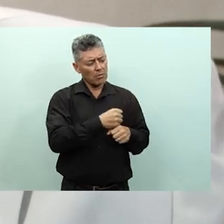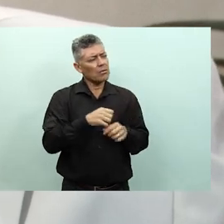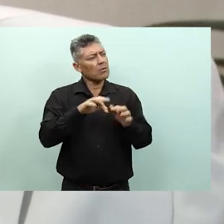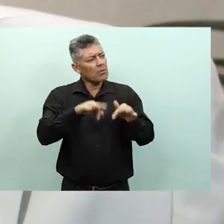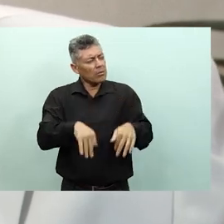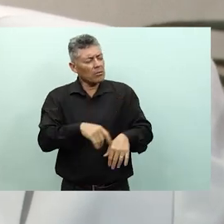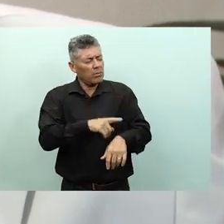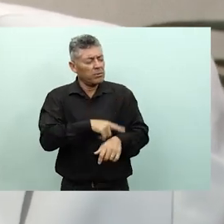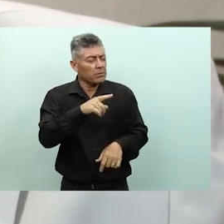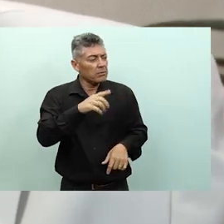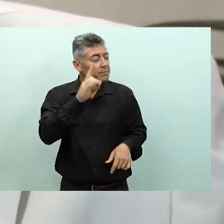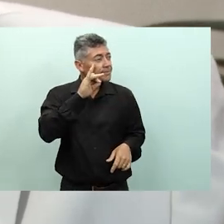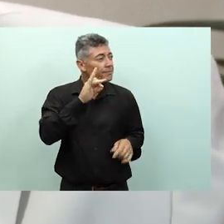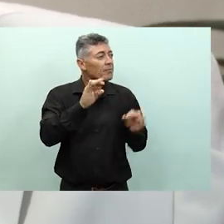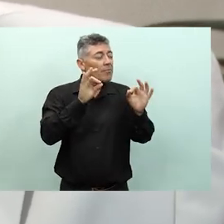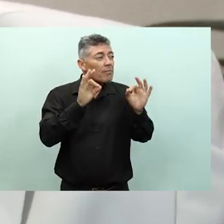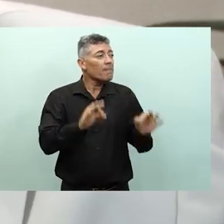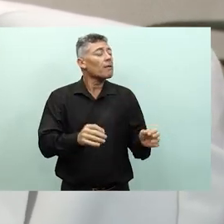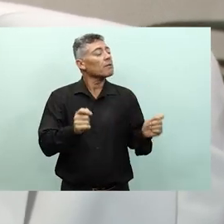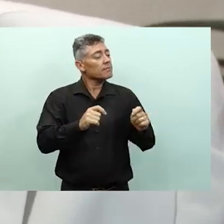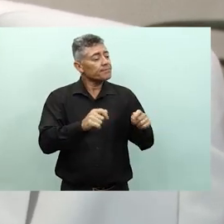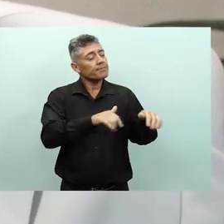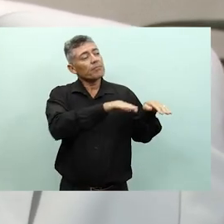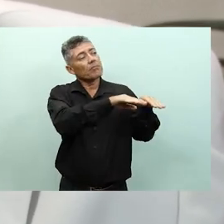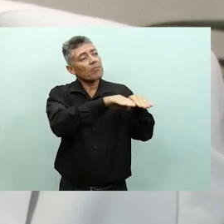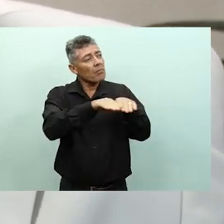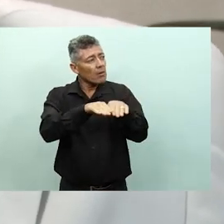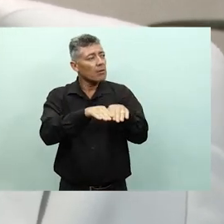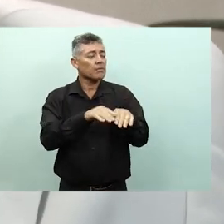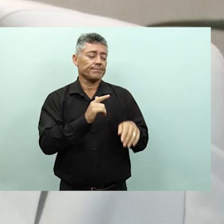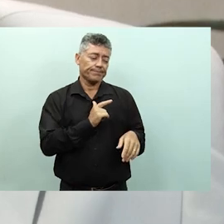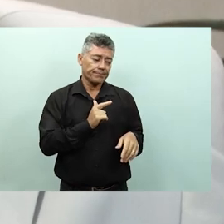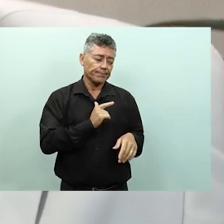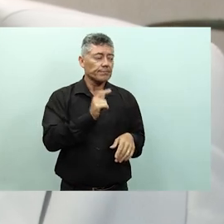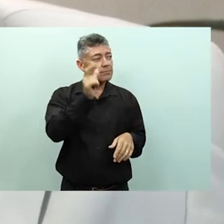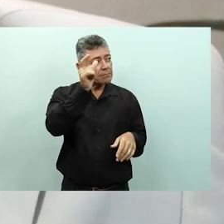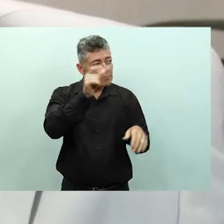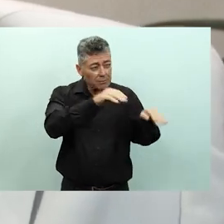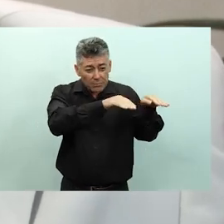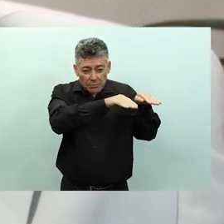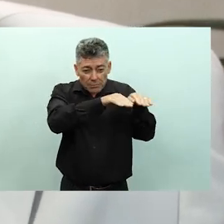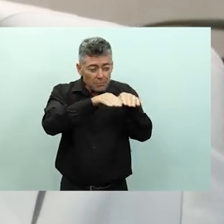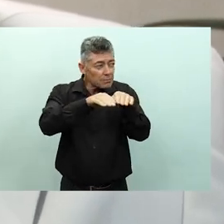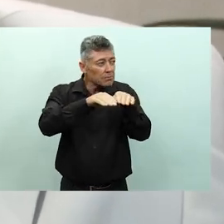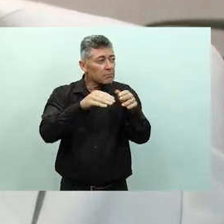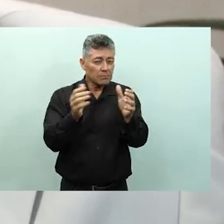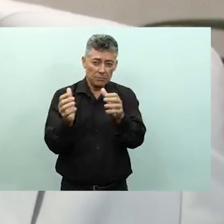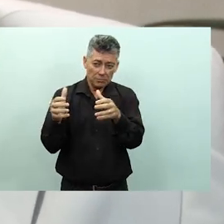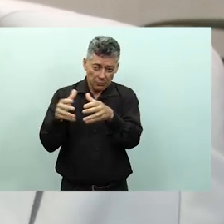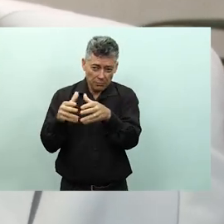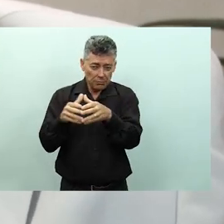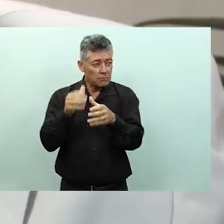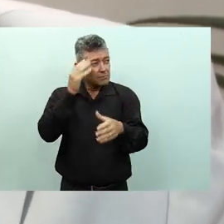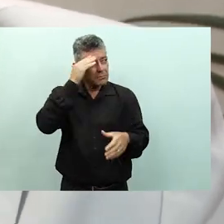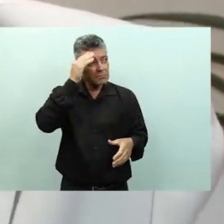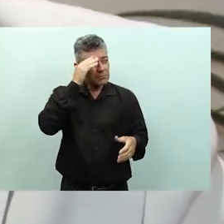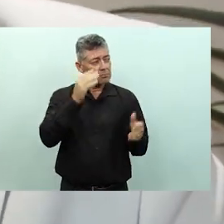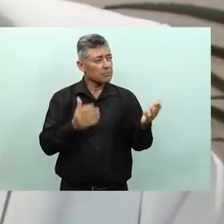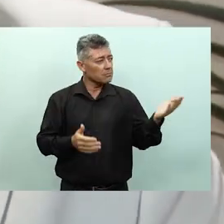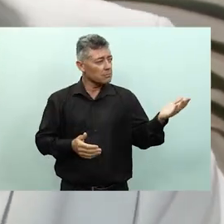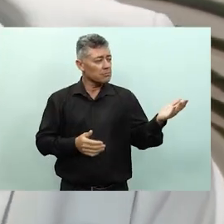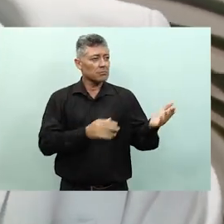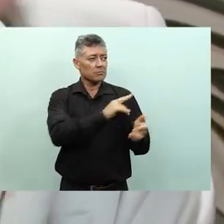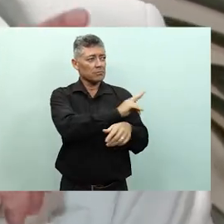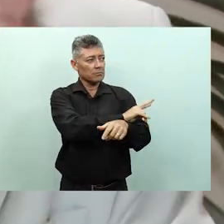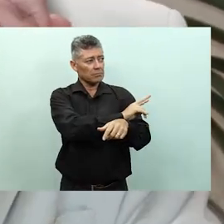do ano, em dia. Então é preciso comparar. Existe um ditado que diz que é comparando que o povo entende.